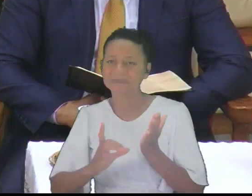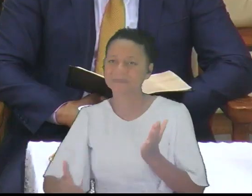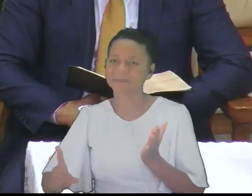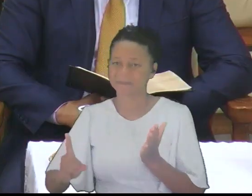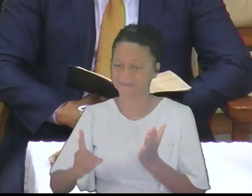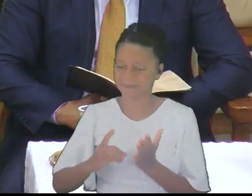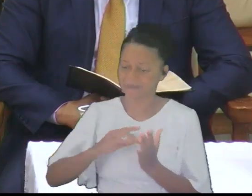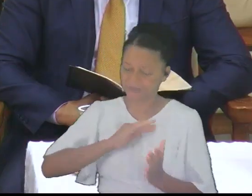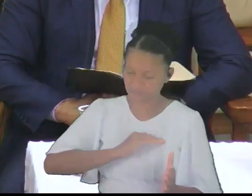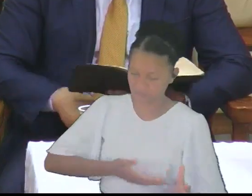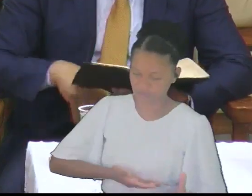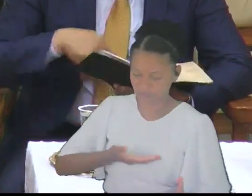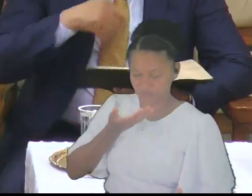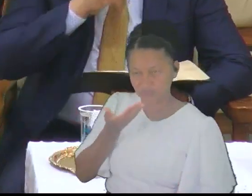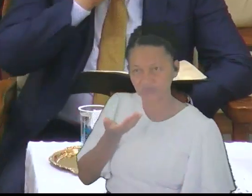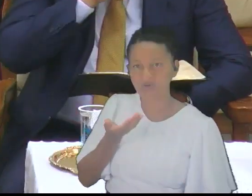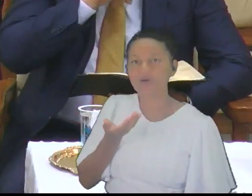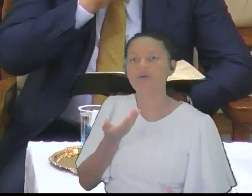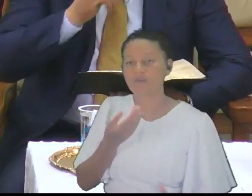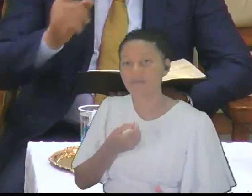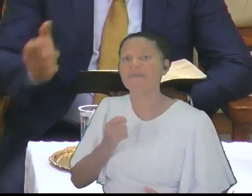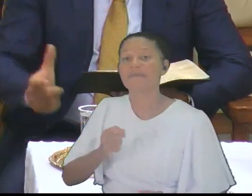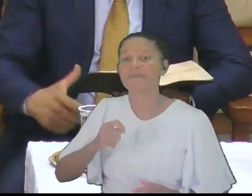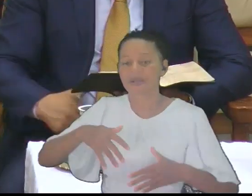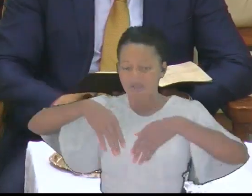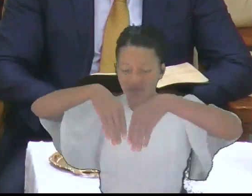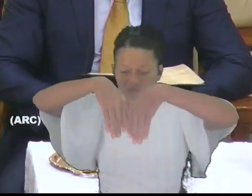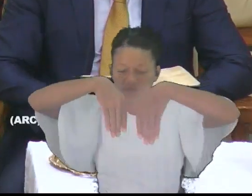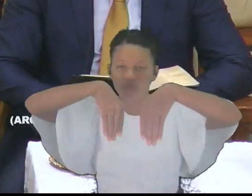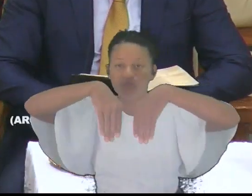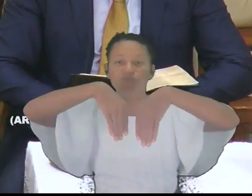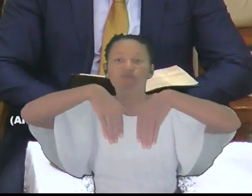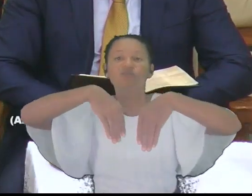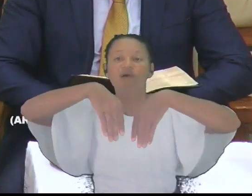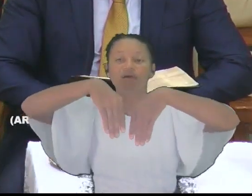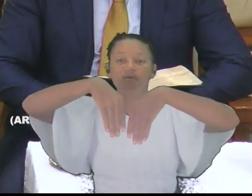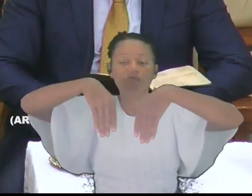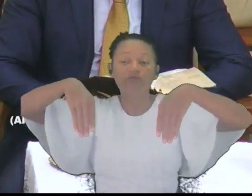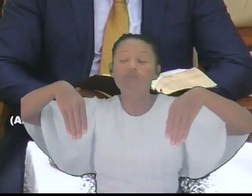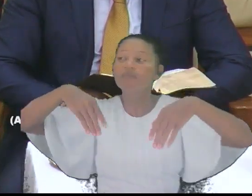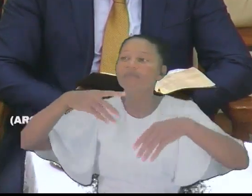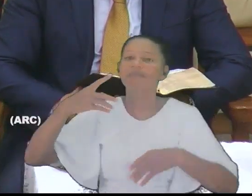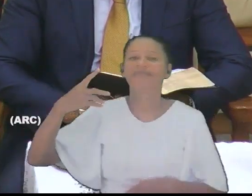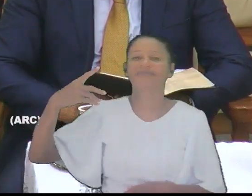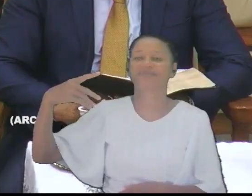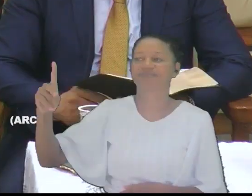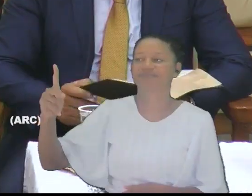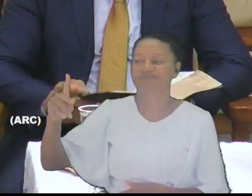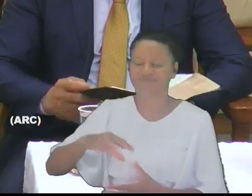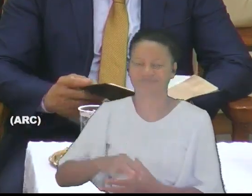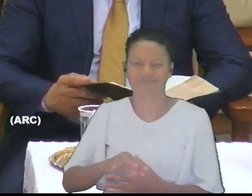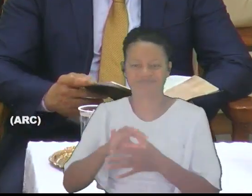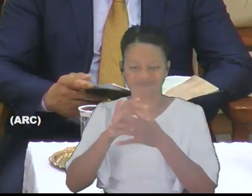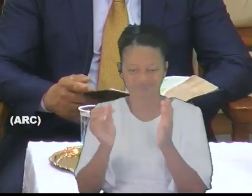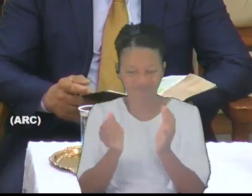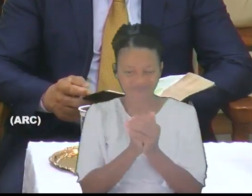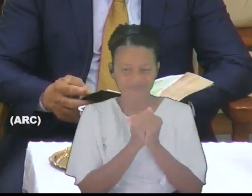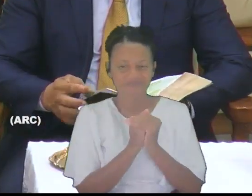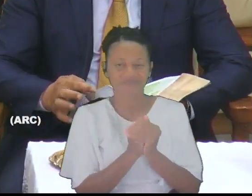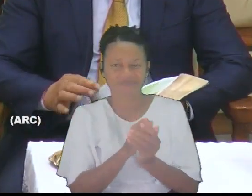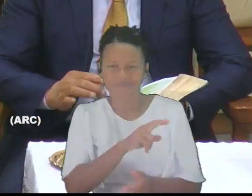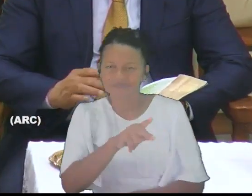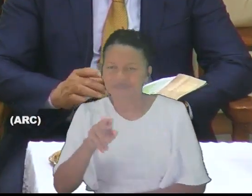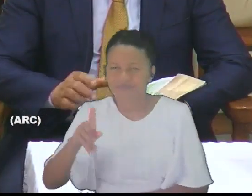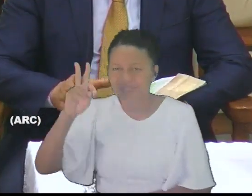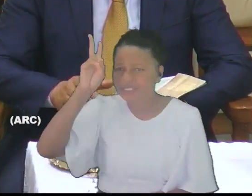nos consagrou pelo véu, isto é, pela sua carne. Amém. Os irmãos